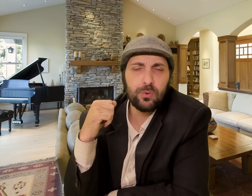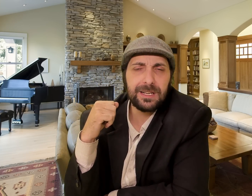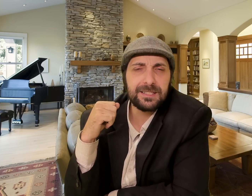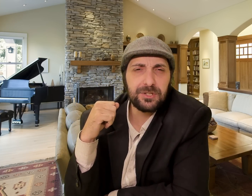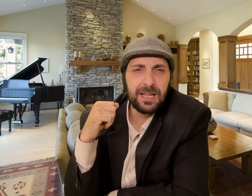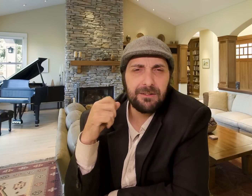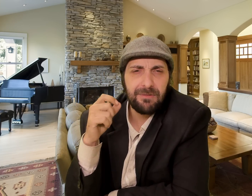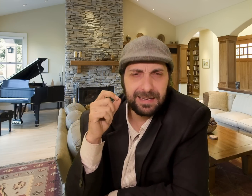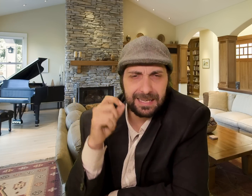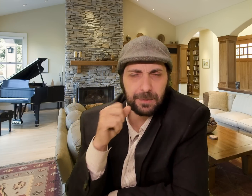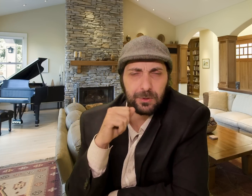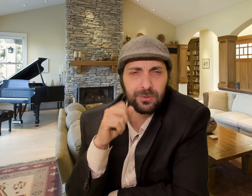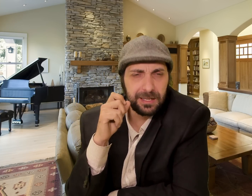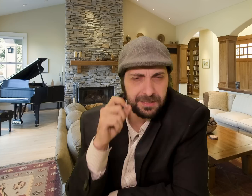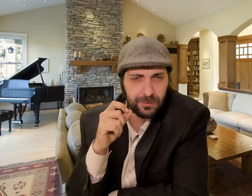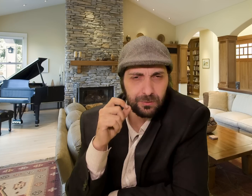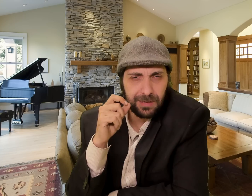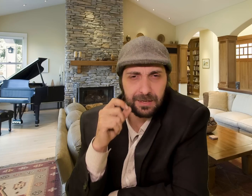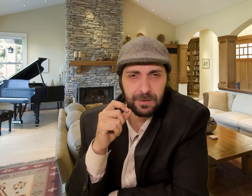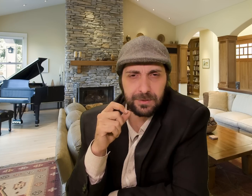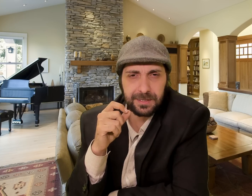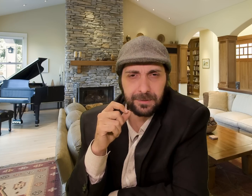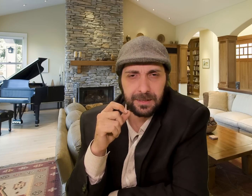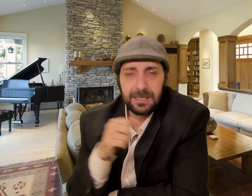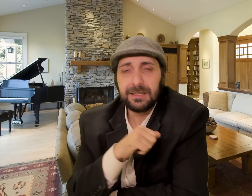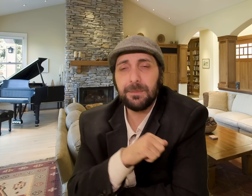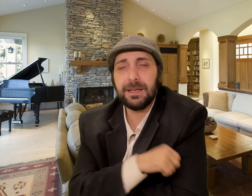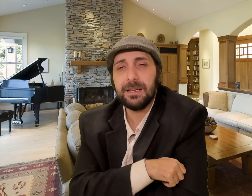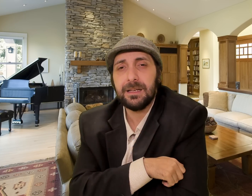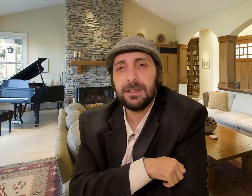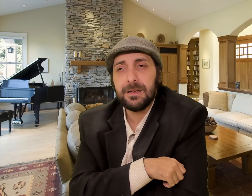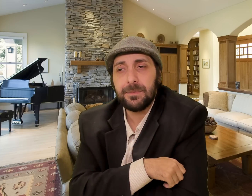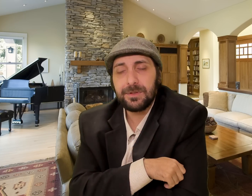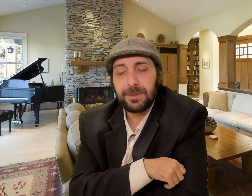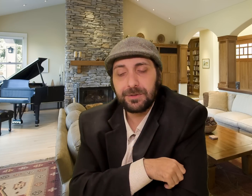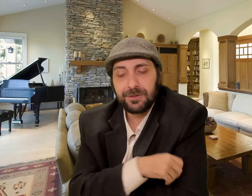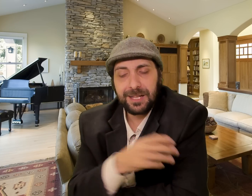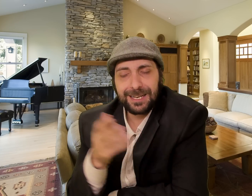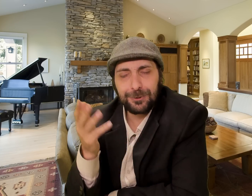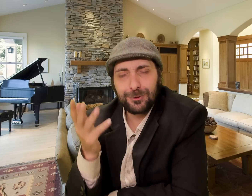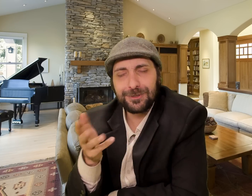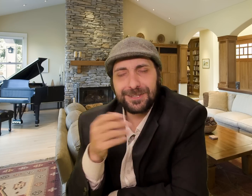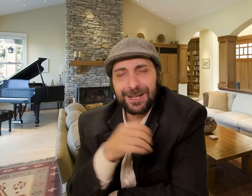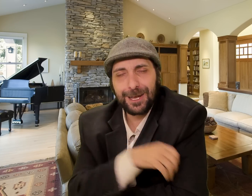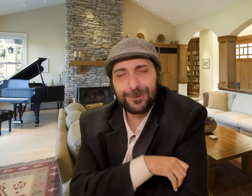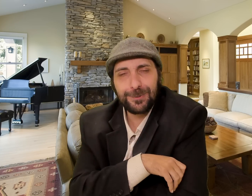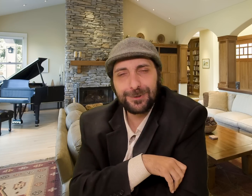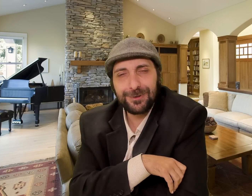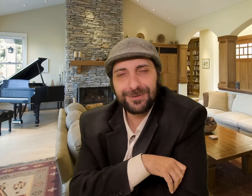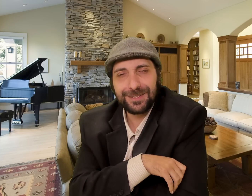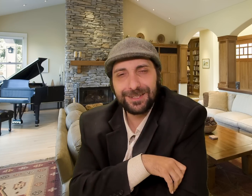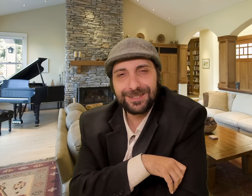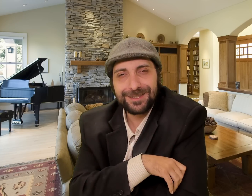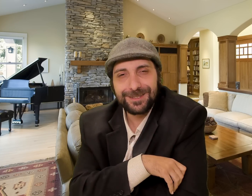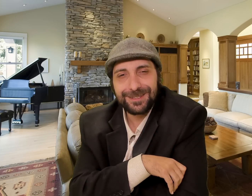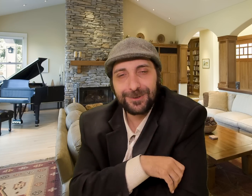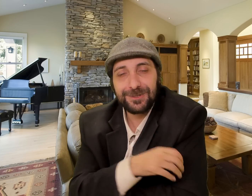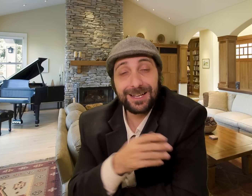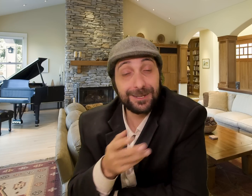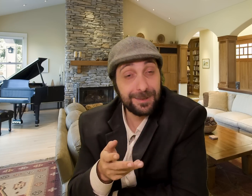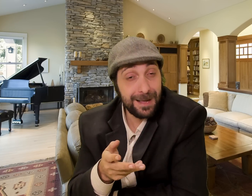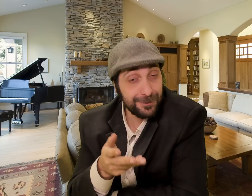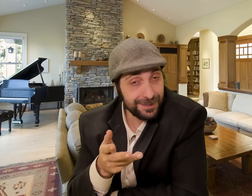cutuca assistir lá vale cada minuto cada segundo garanto a você também meus amigos que decretos dos recaiam sobre as suas vidas